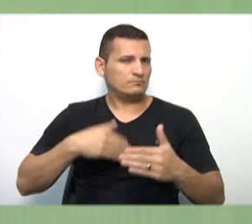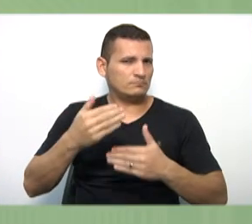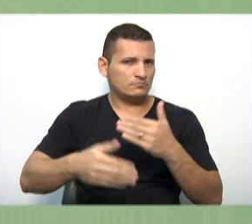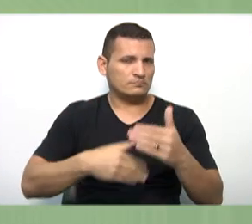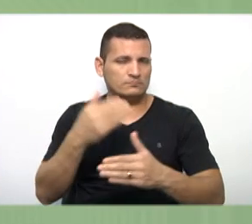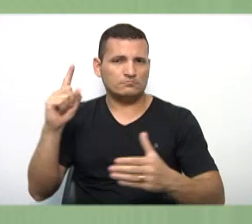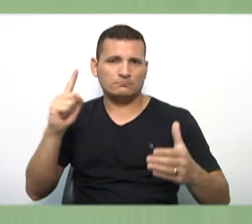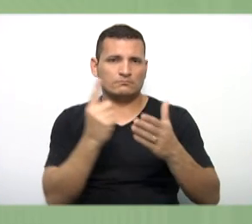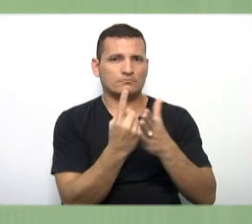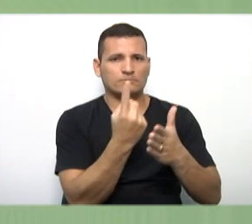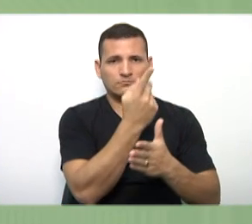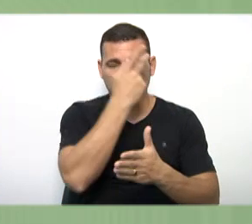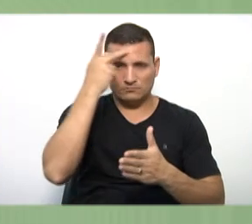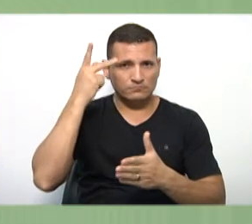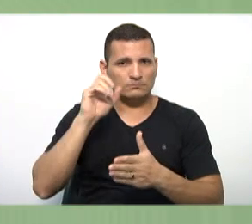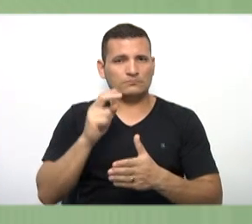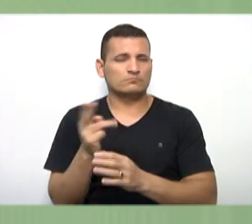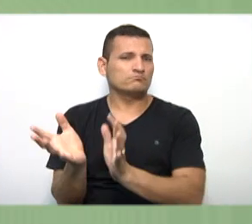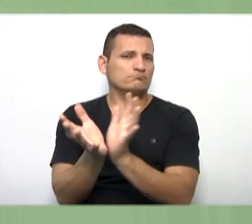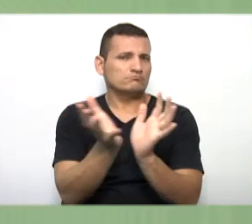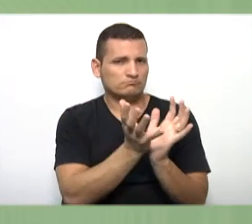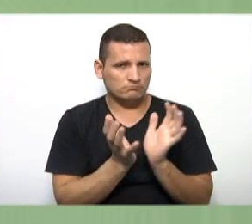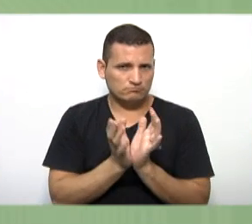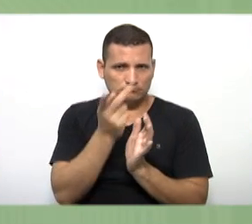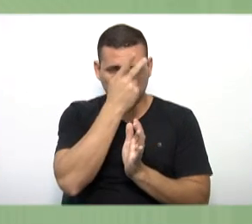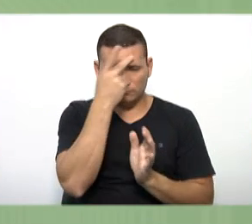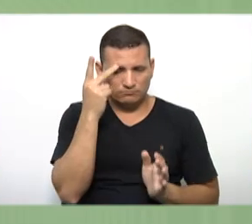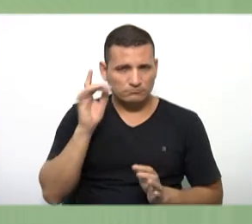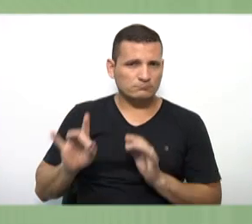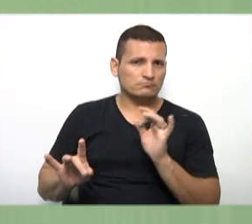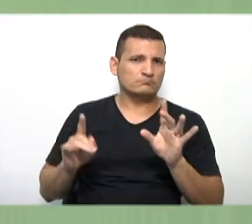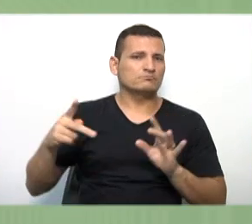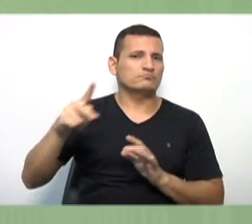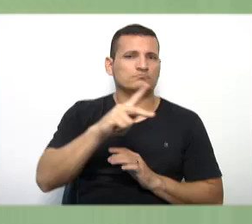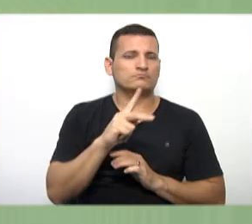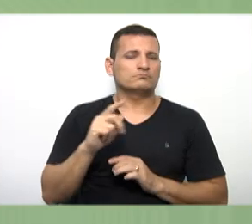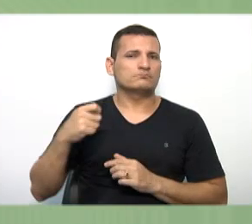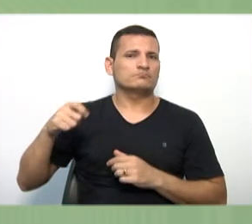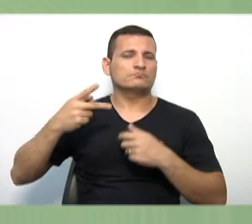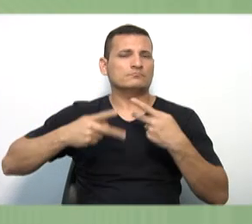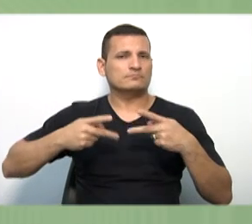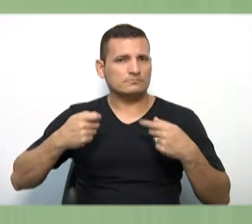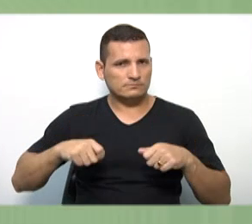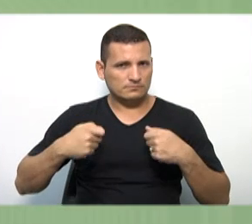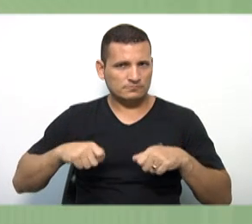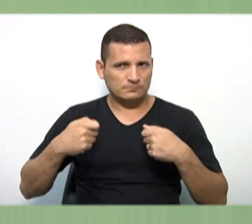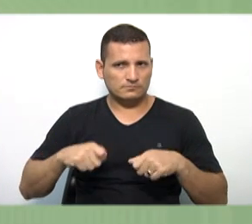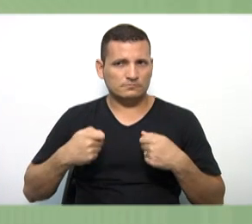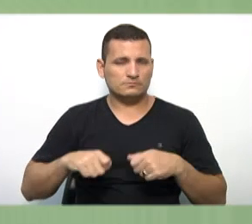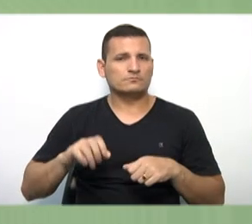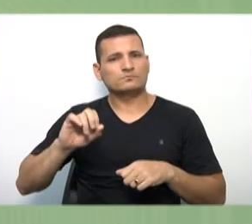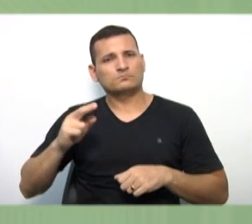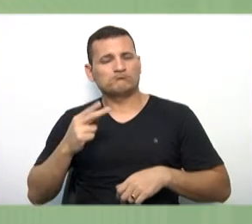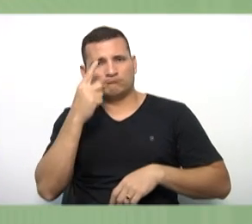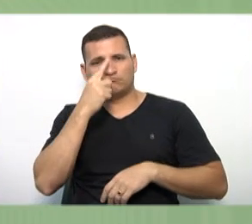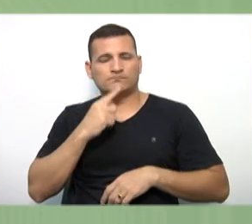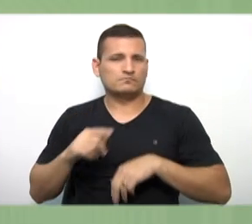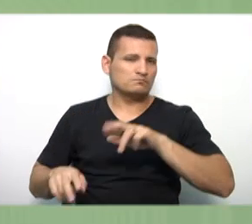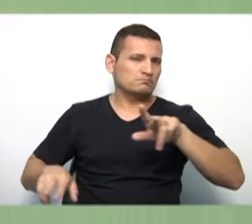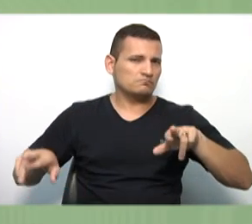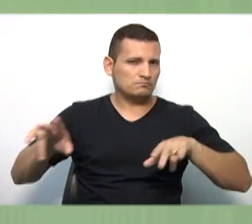de pessoas, cada qual com as suas necessidades e personalidades distintas, a atingir os objetivos